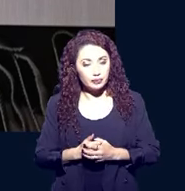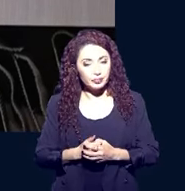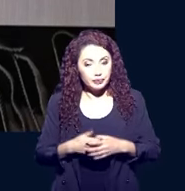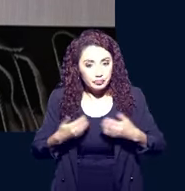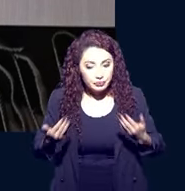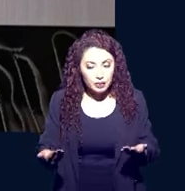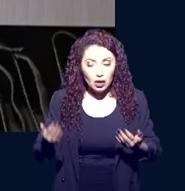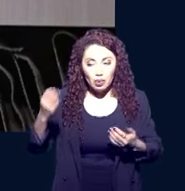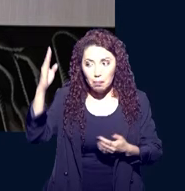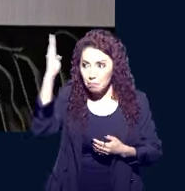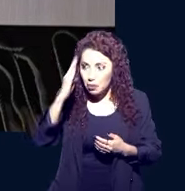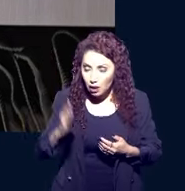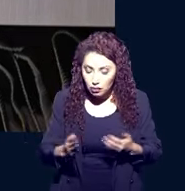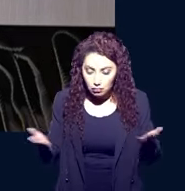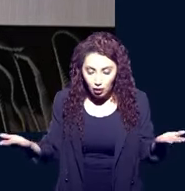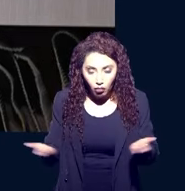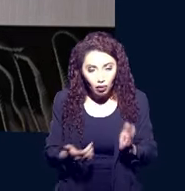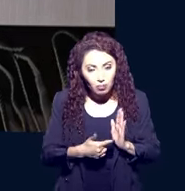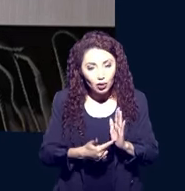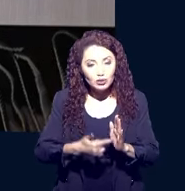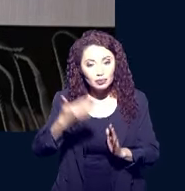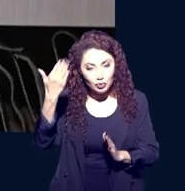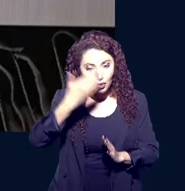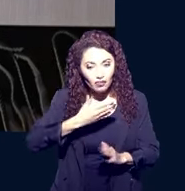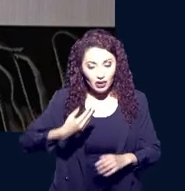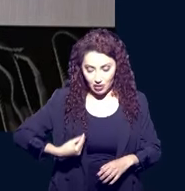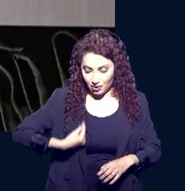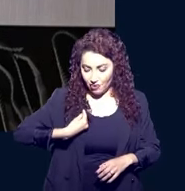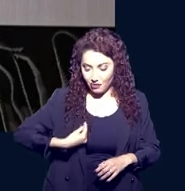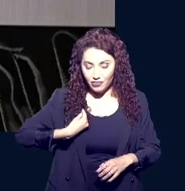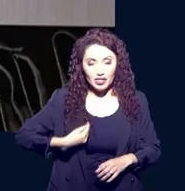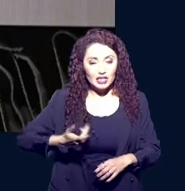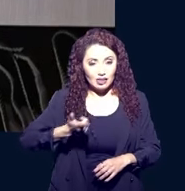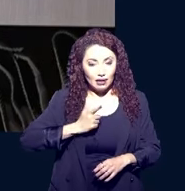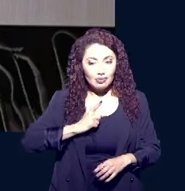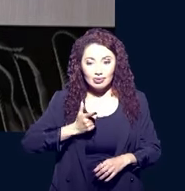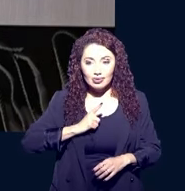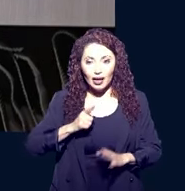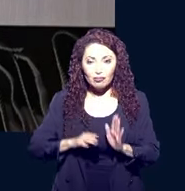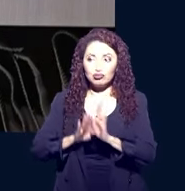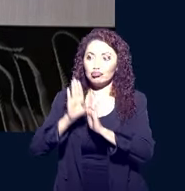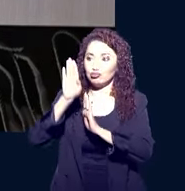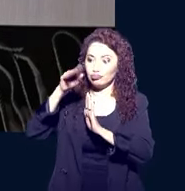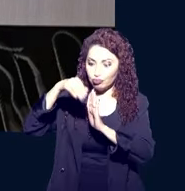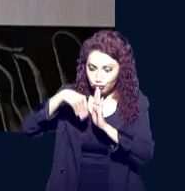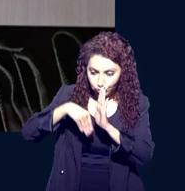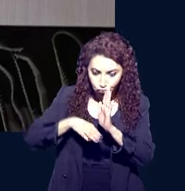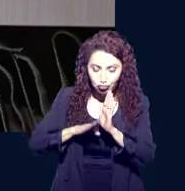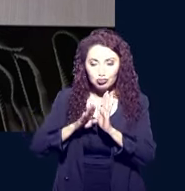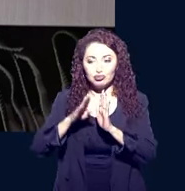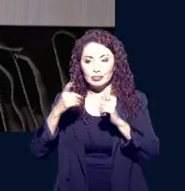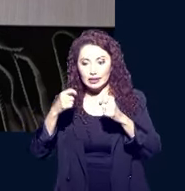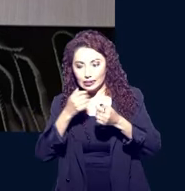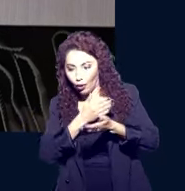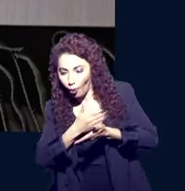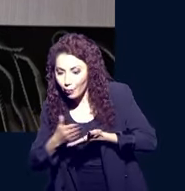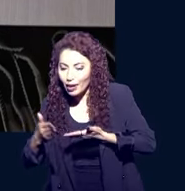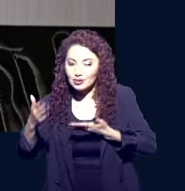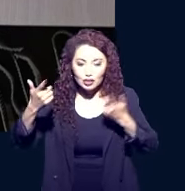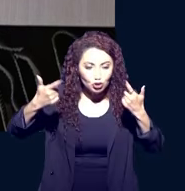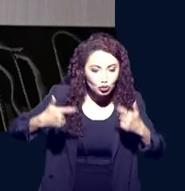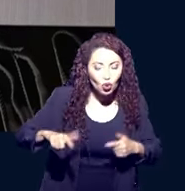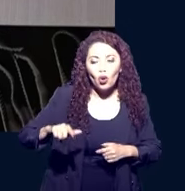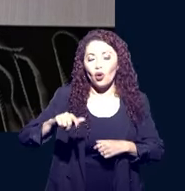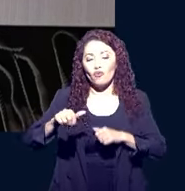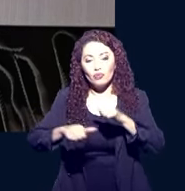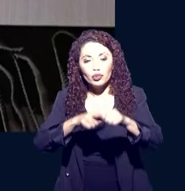recente brasileira demonstra a vida é feita de muitos recomeços e a história é um